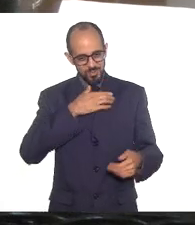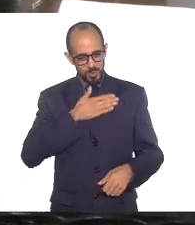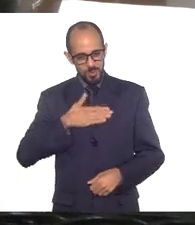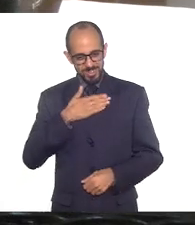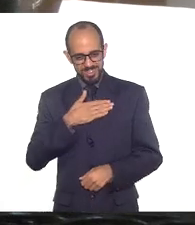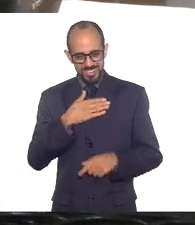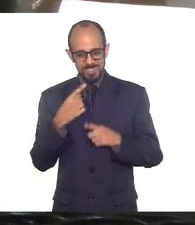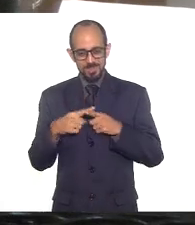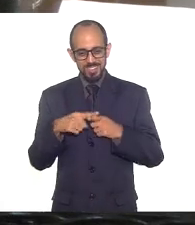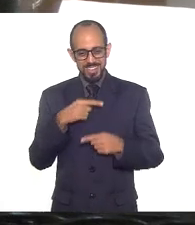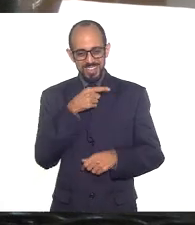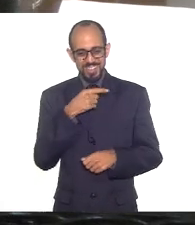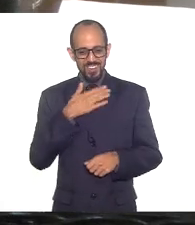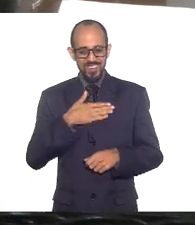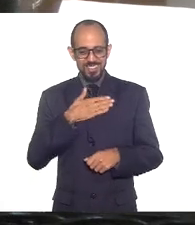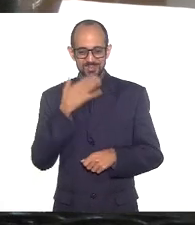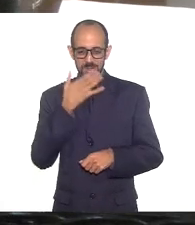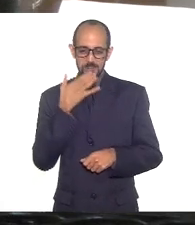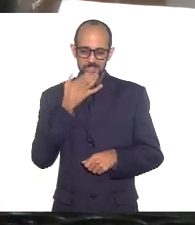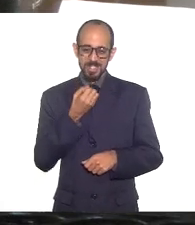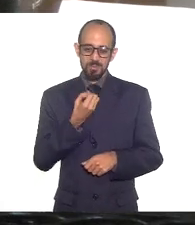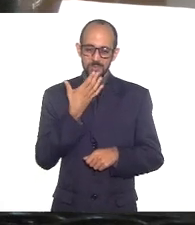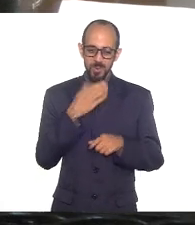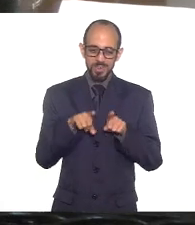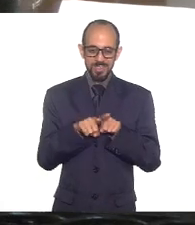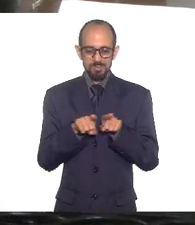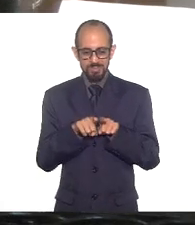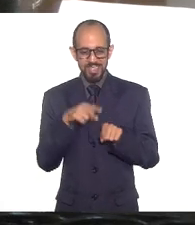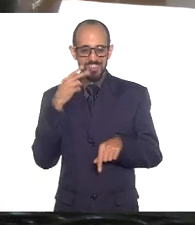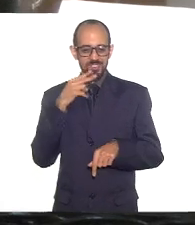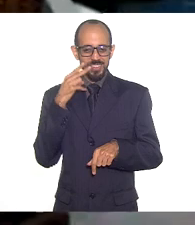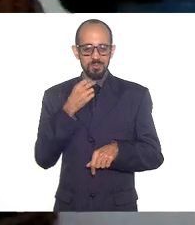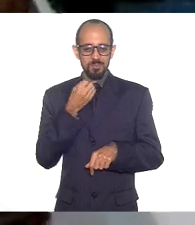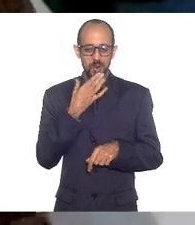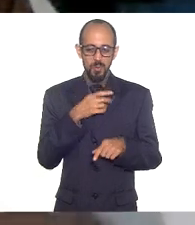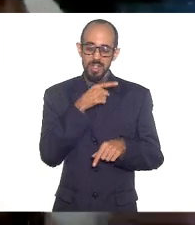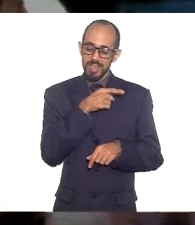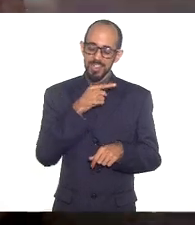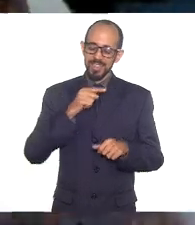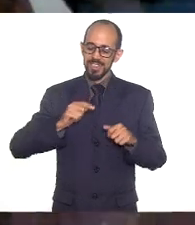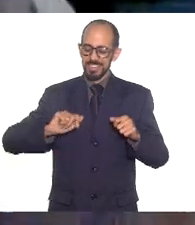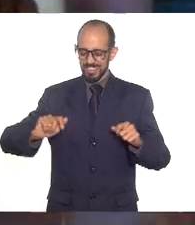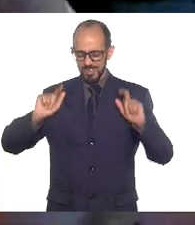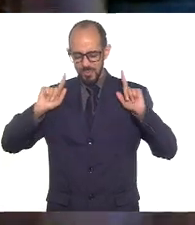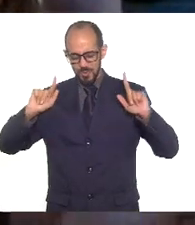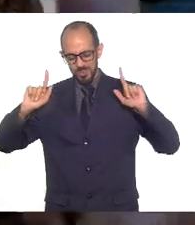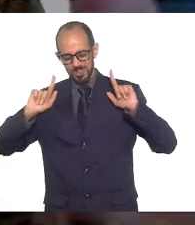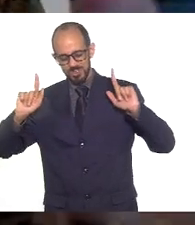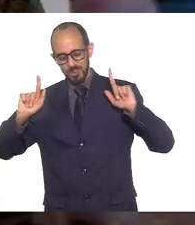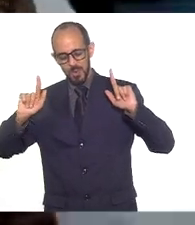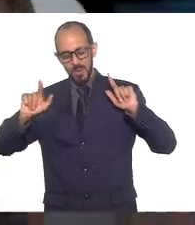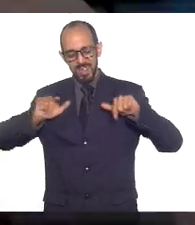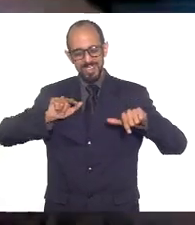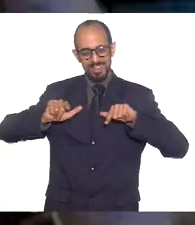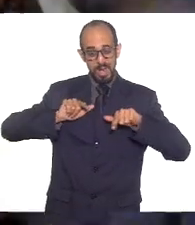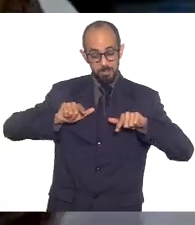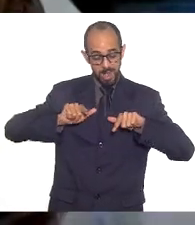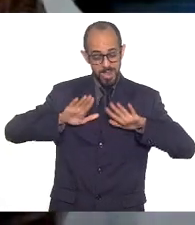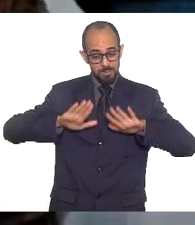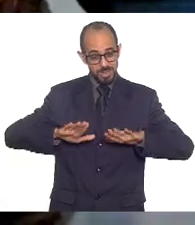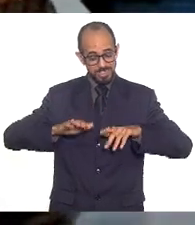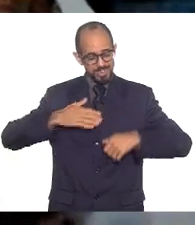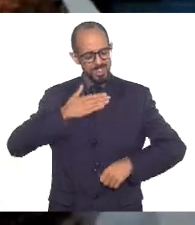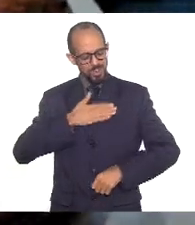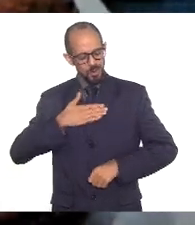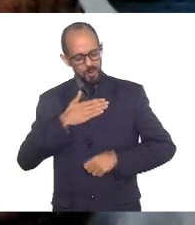apreciador da boa música um apreciador do bom vinho ele é um curtidor Ele trabalha muito mas ele